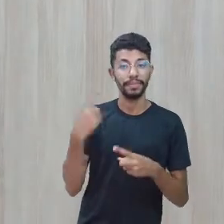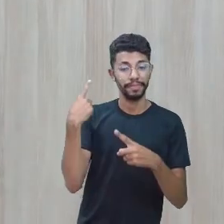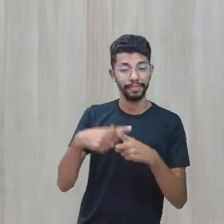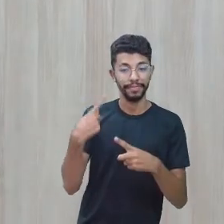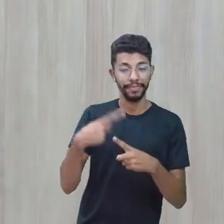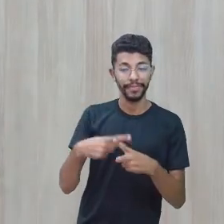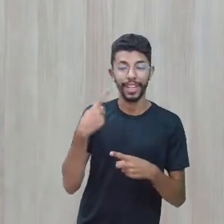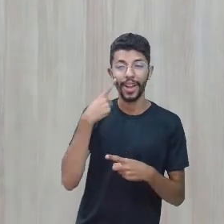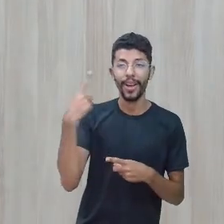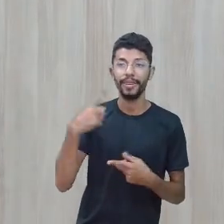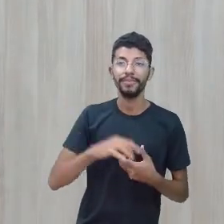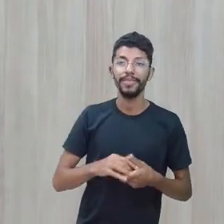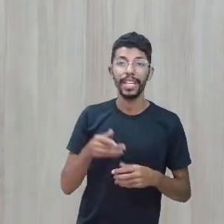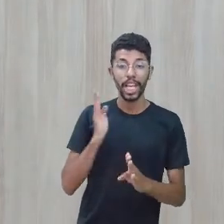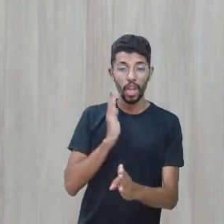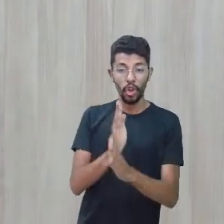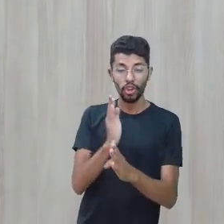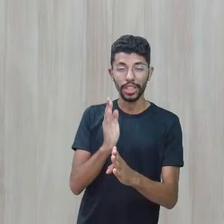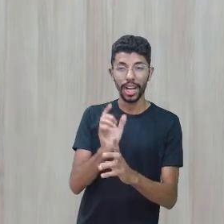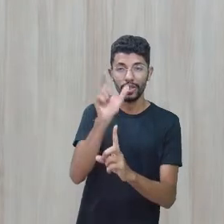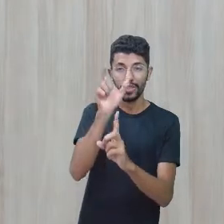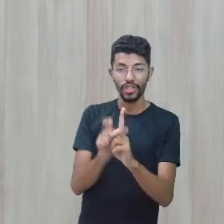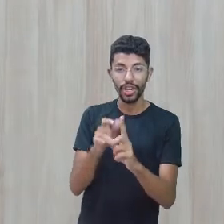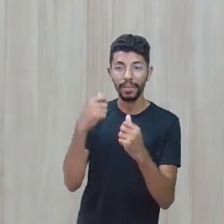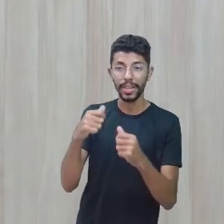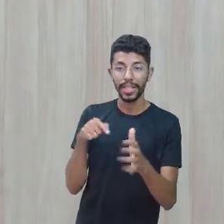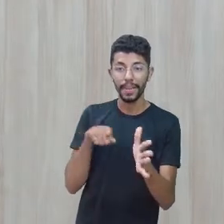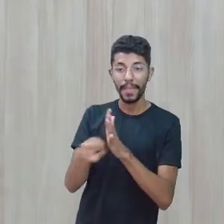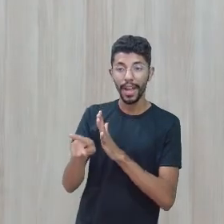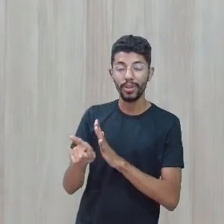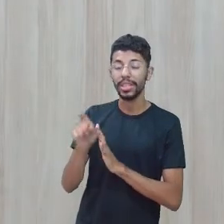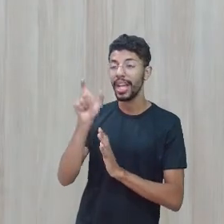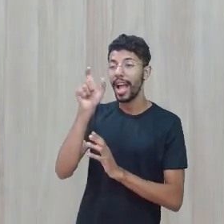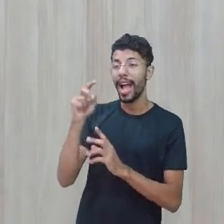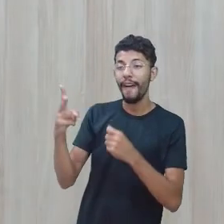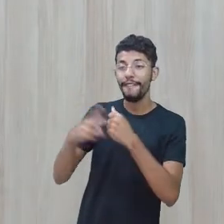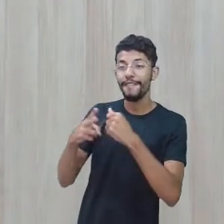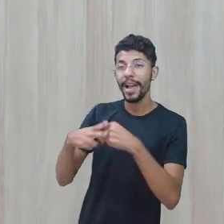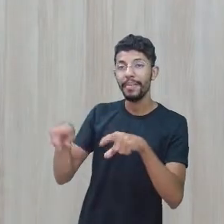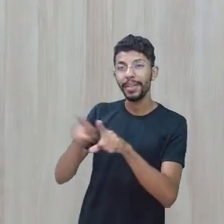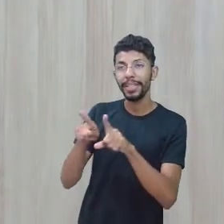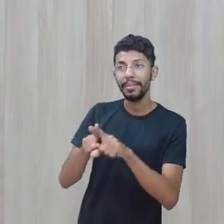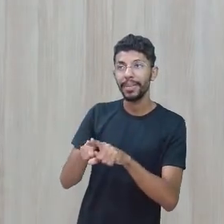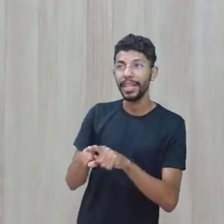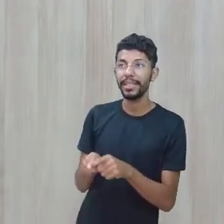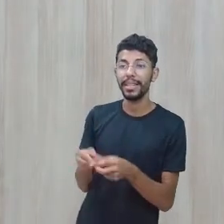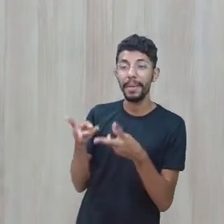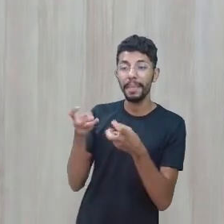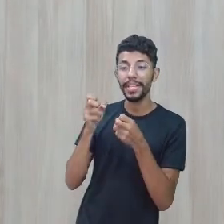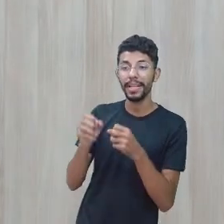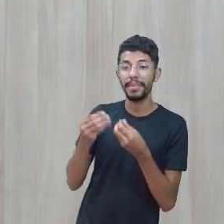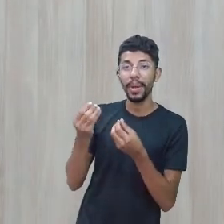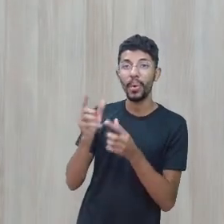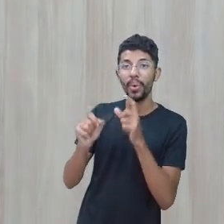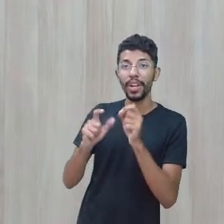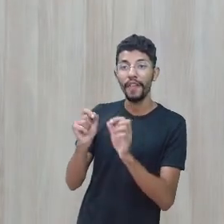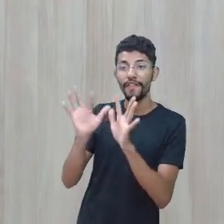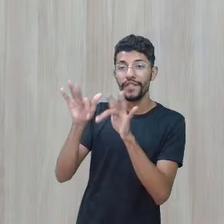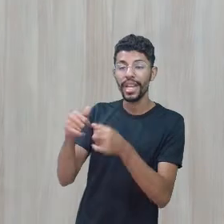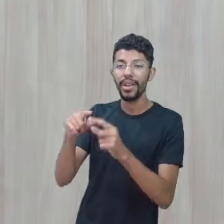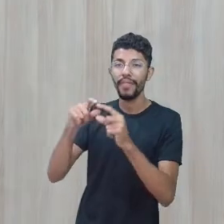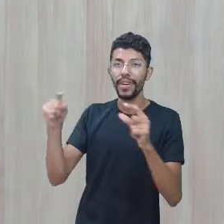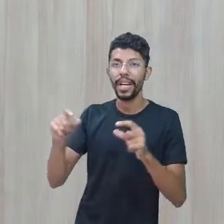quê? Porque para eu achar esse sujeito, eu tenho que fazer uma pergunta ao verbo também. E eu tenho que ver a terminação. Então, se